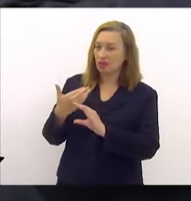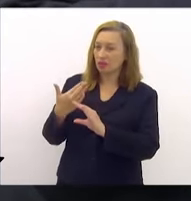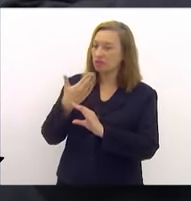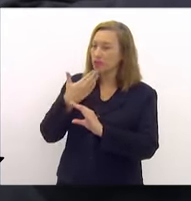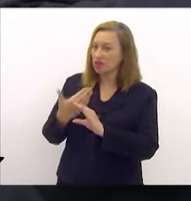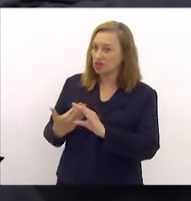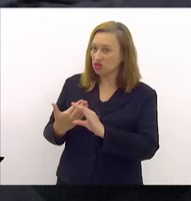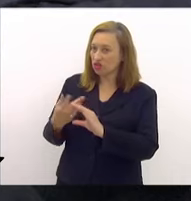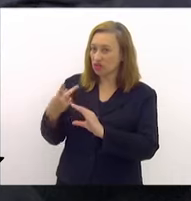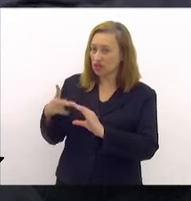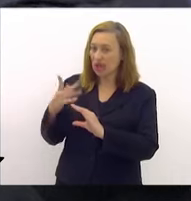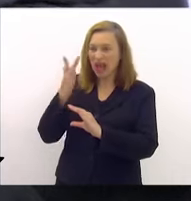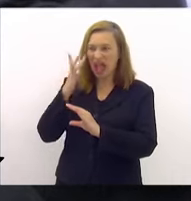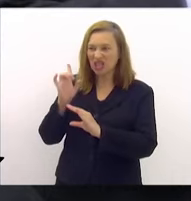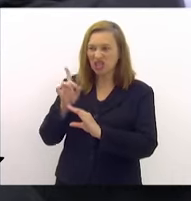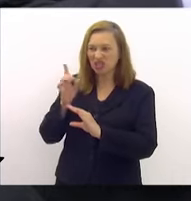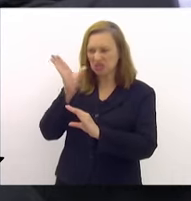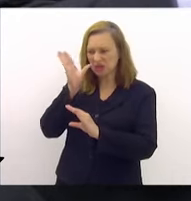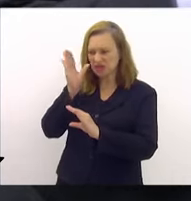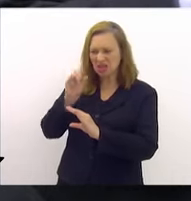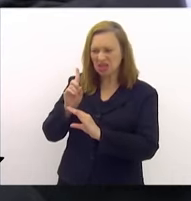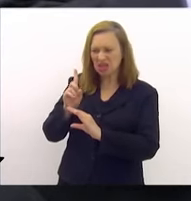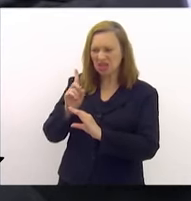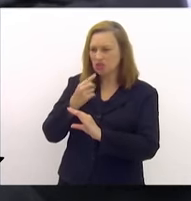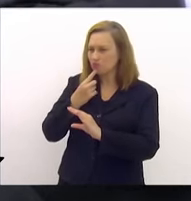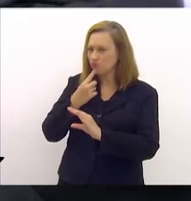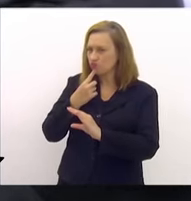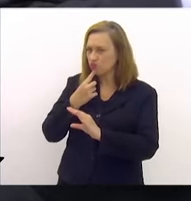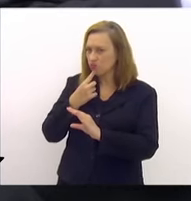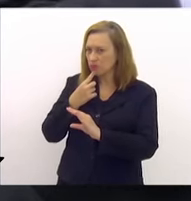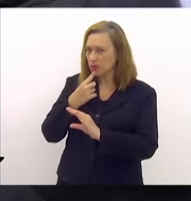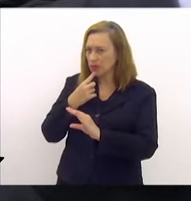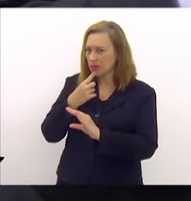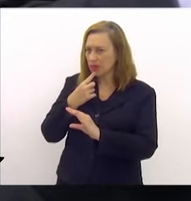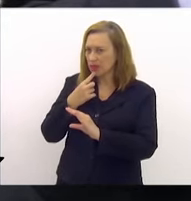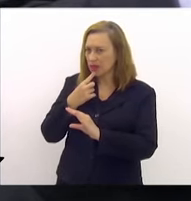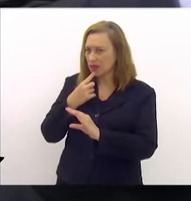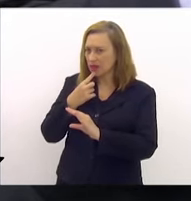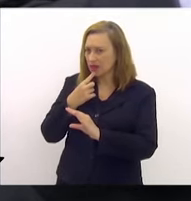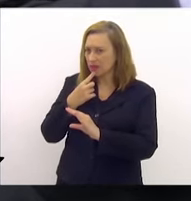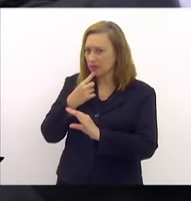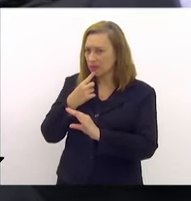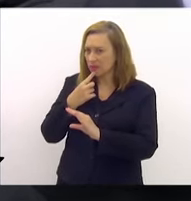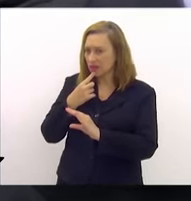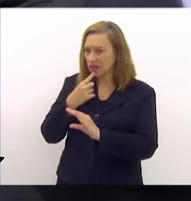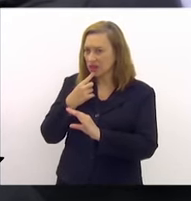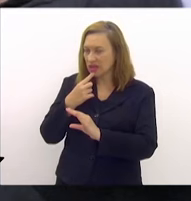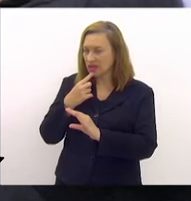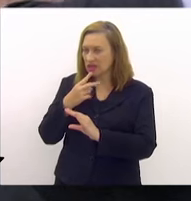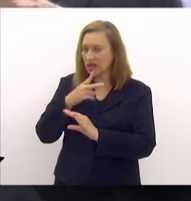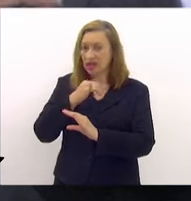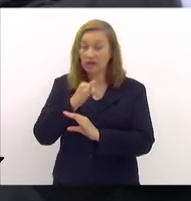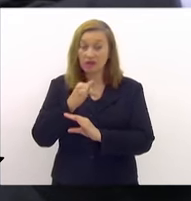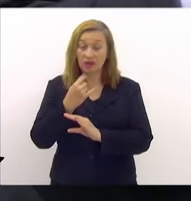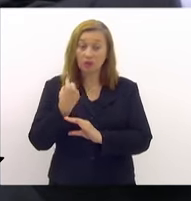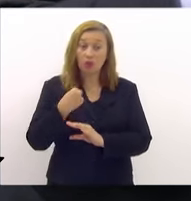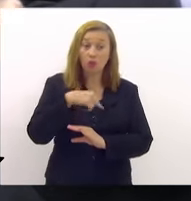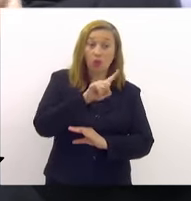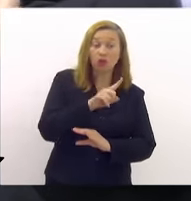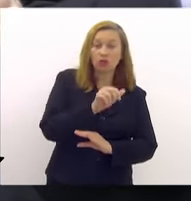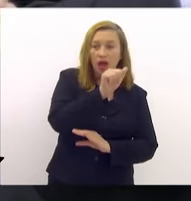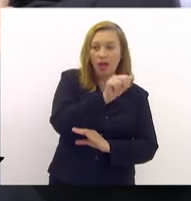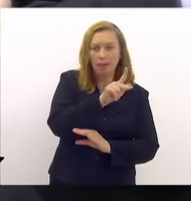aquele chamado não é interessante, ele vai e parte para atender o outro aplicativo.